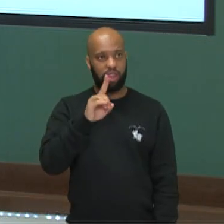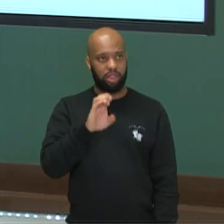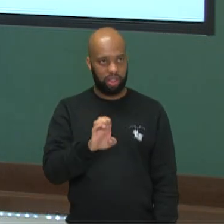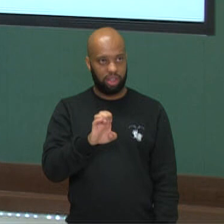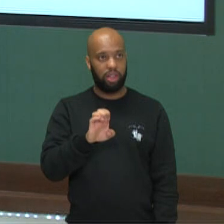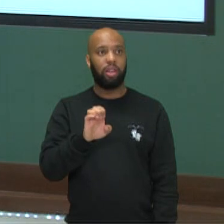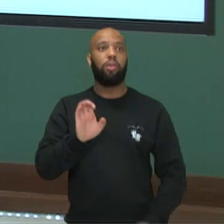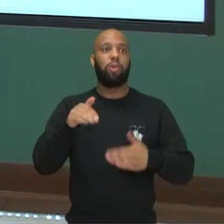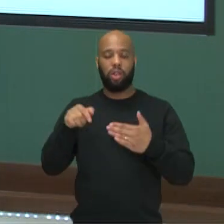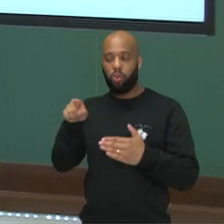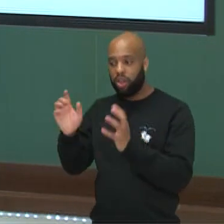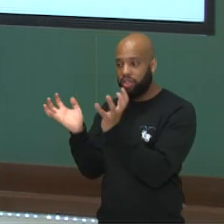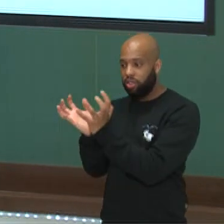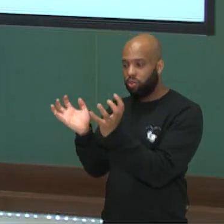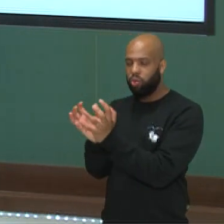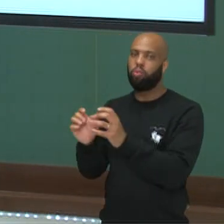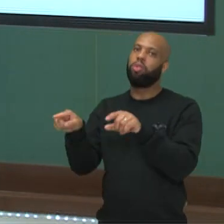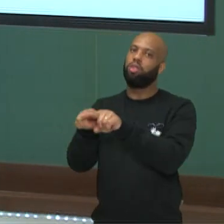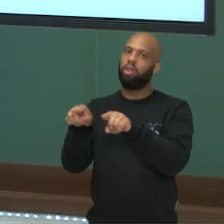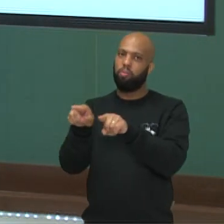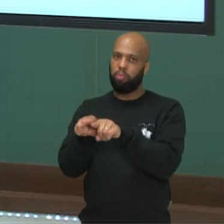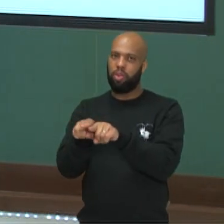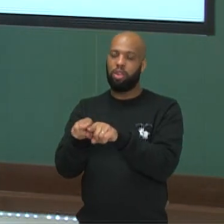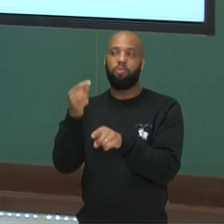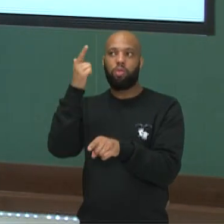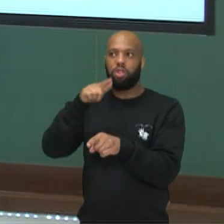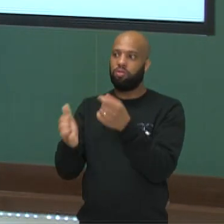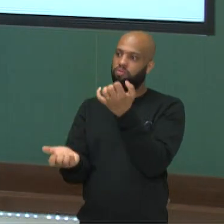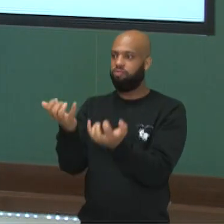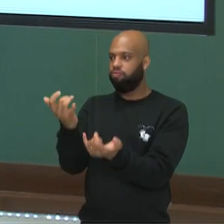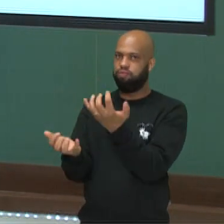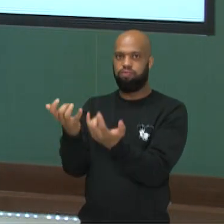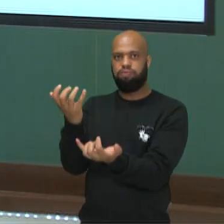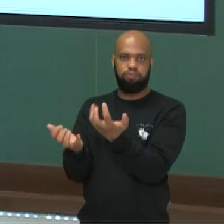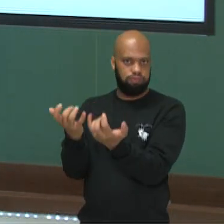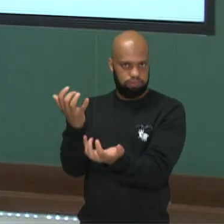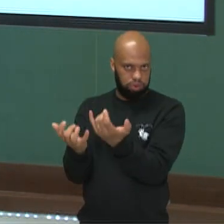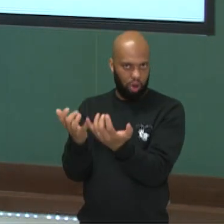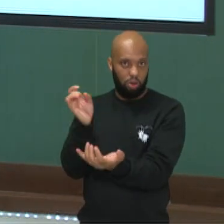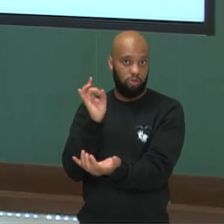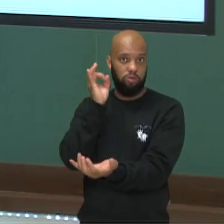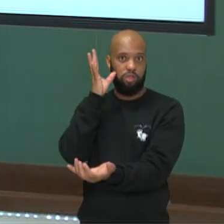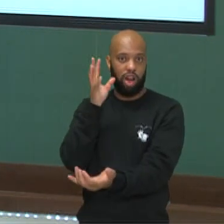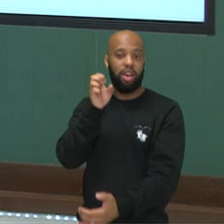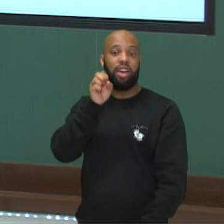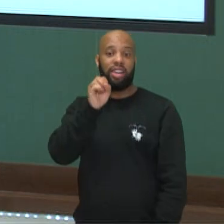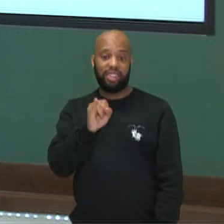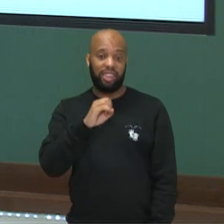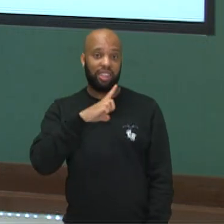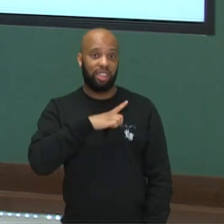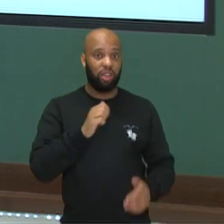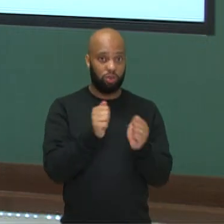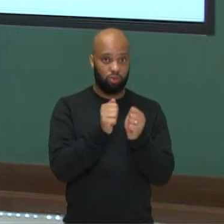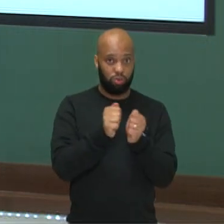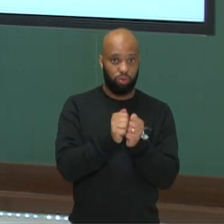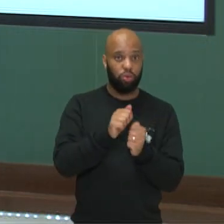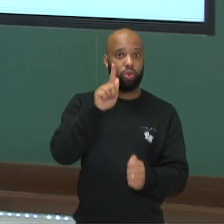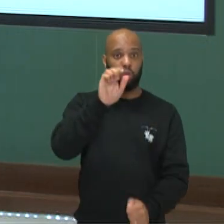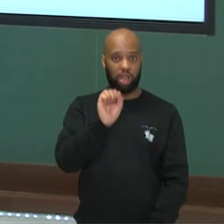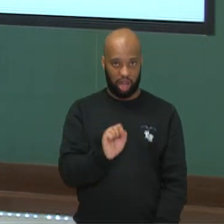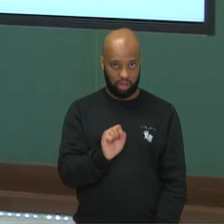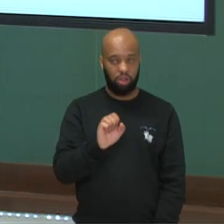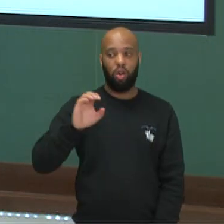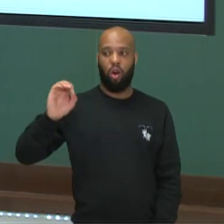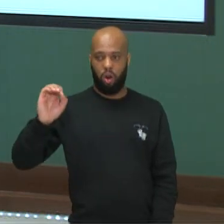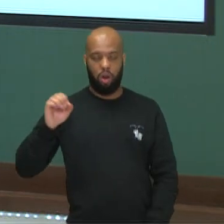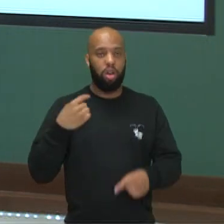de combustibilidade. Eles se inflamam na presença do gás oxigênio. Sim,